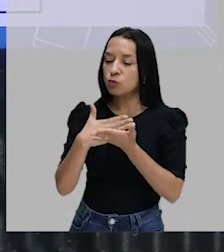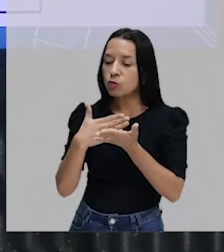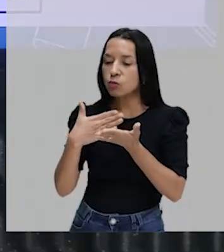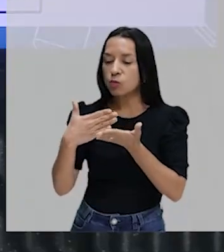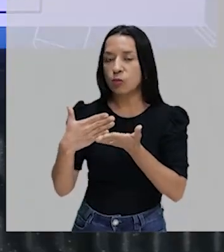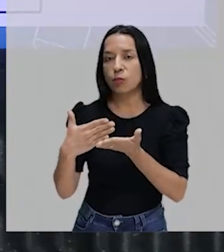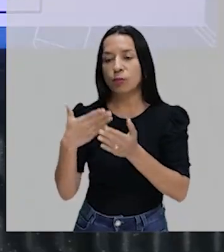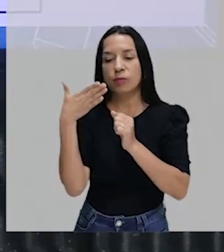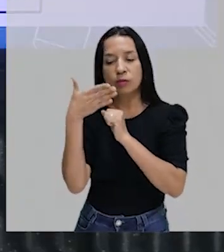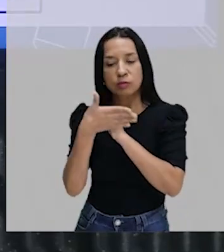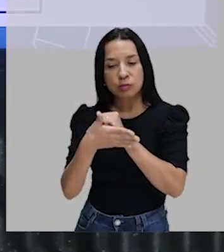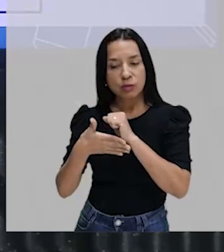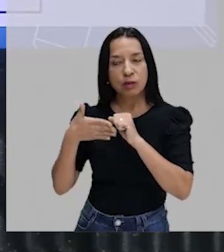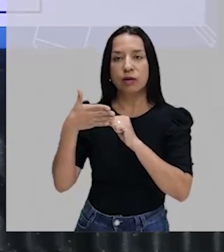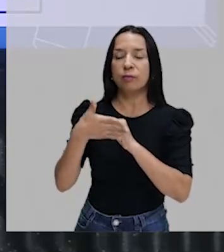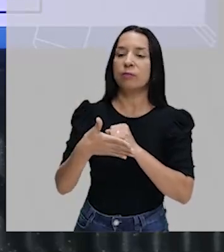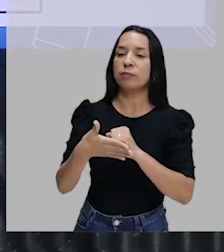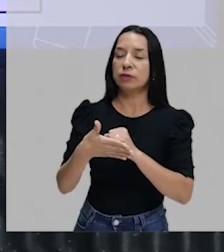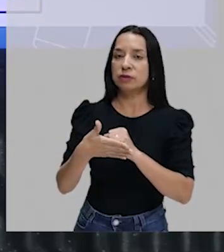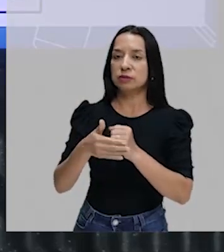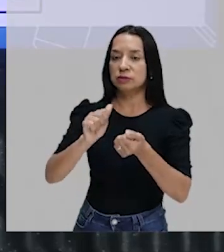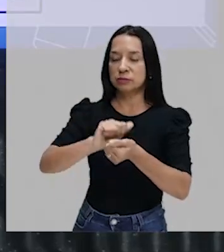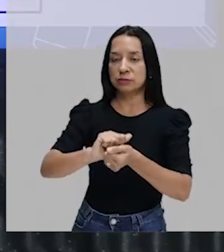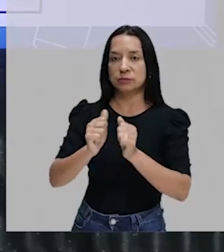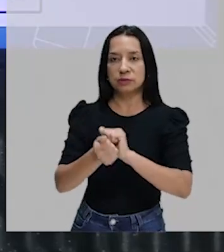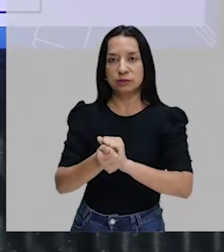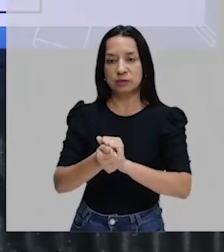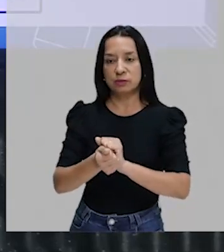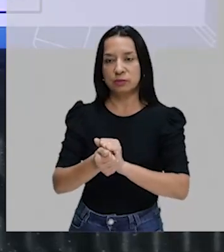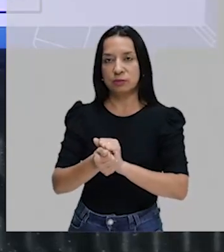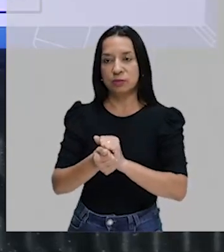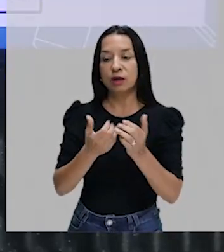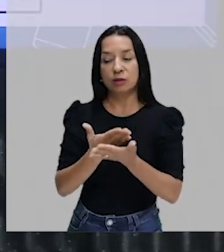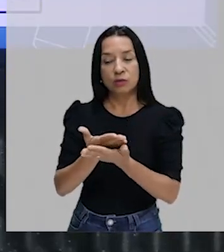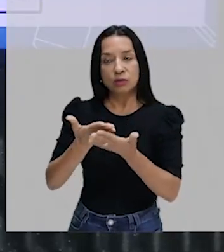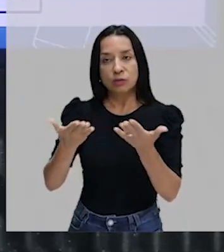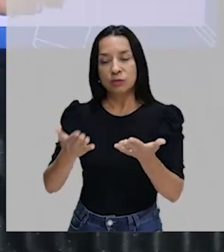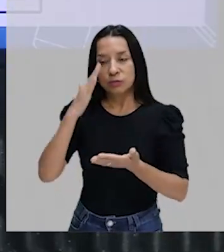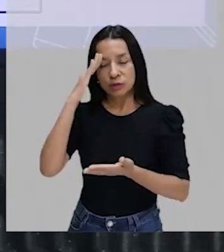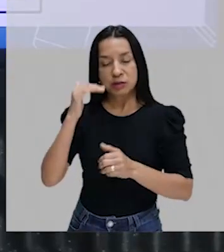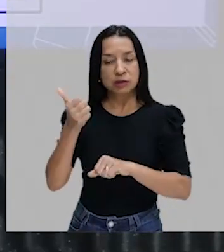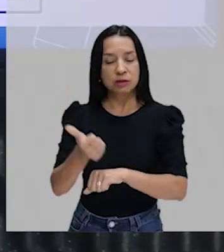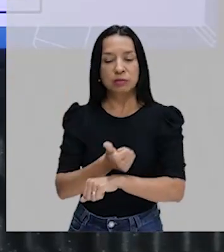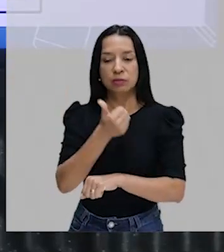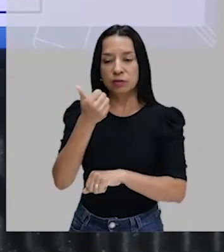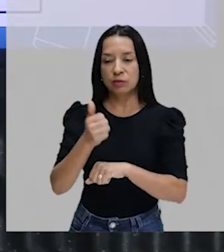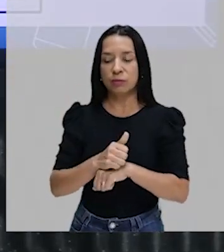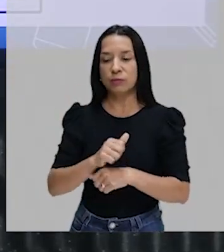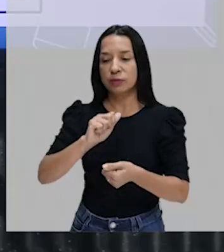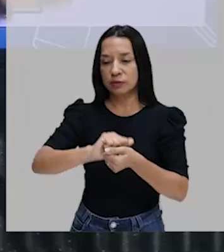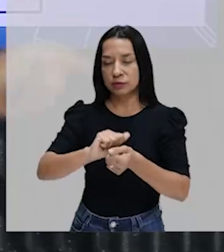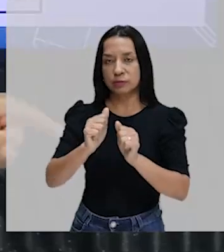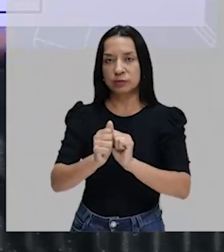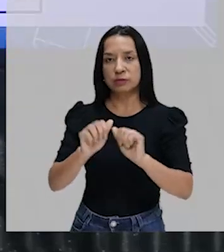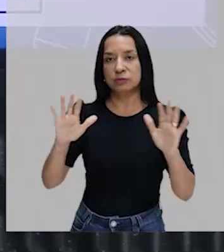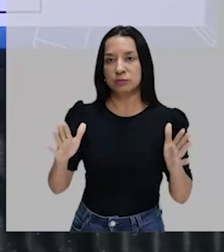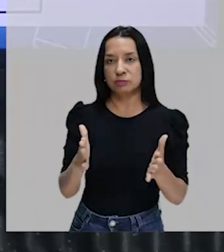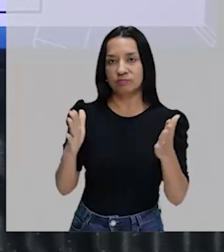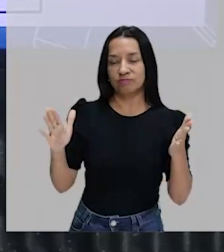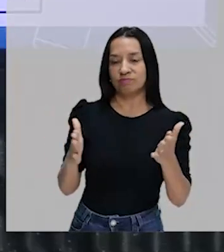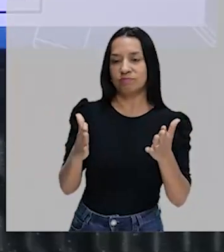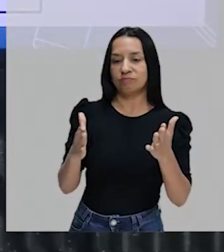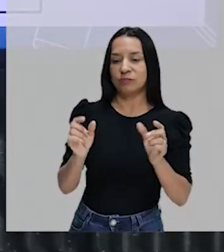Aí vocês vão entender melhor. Então, com a adaptação a esses estímulos, que eles